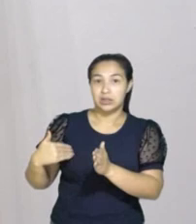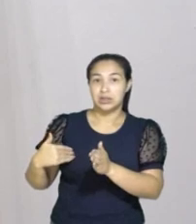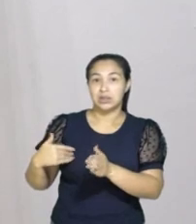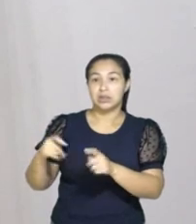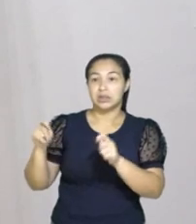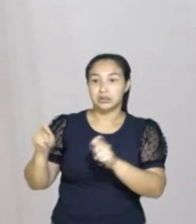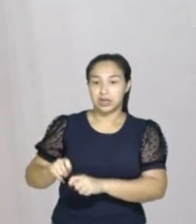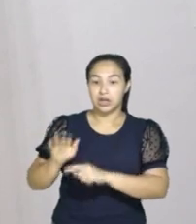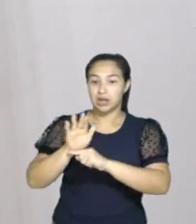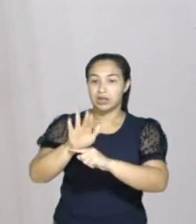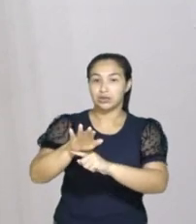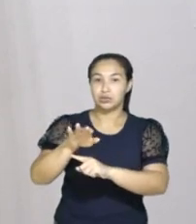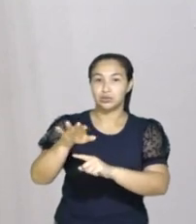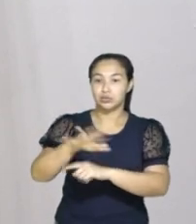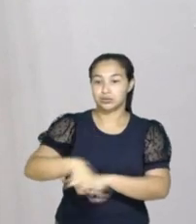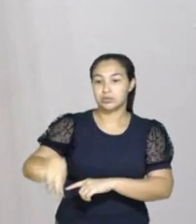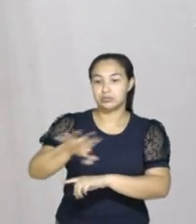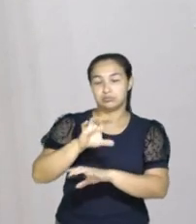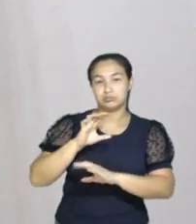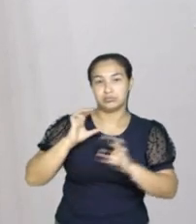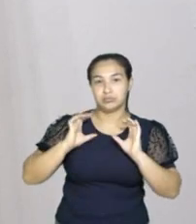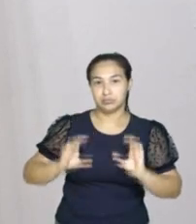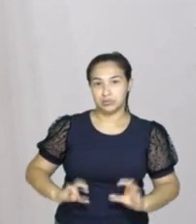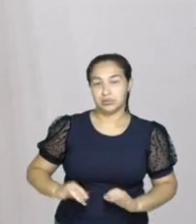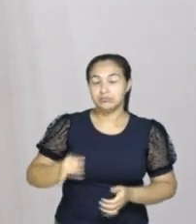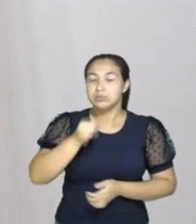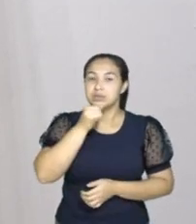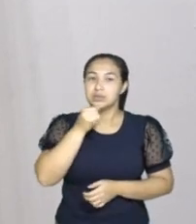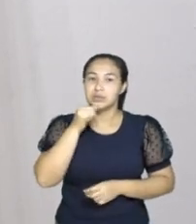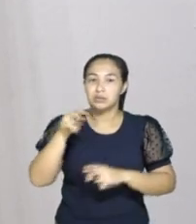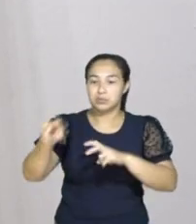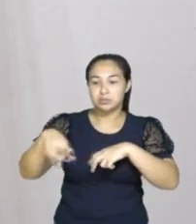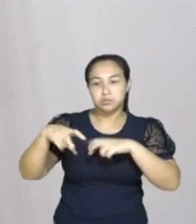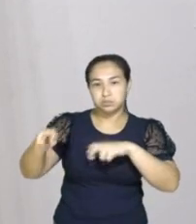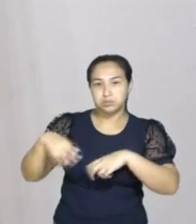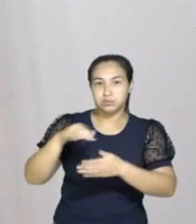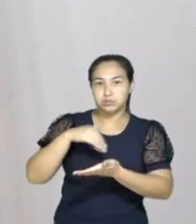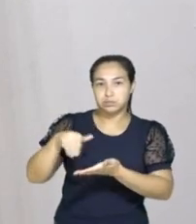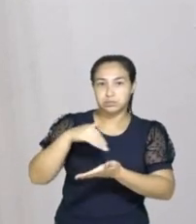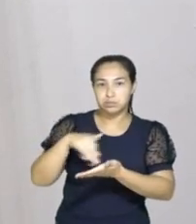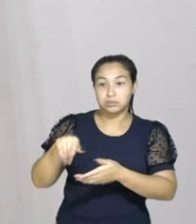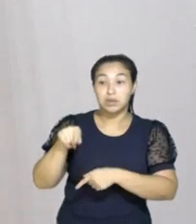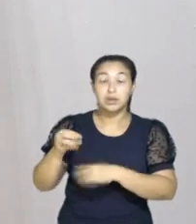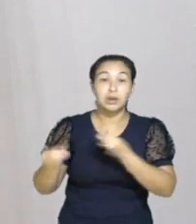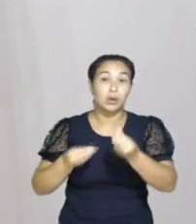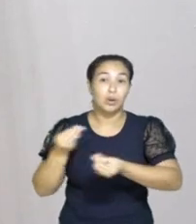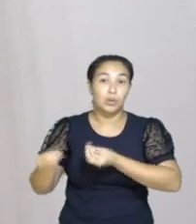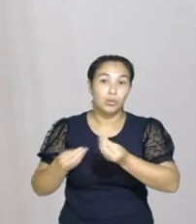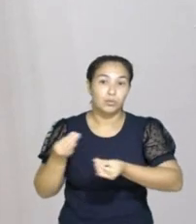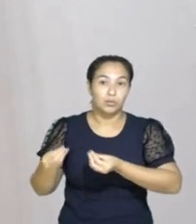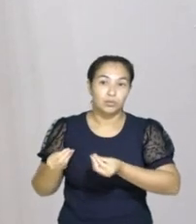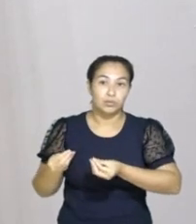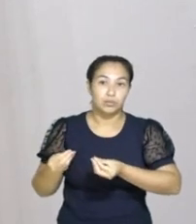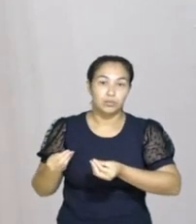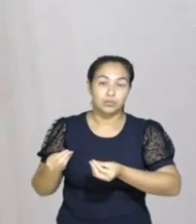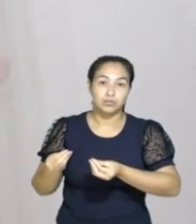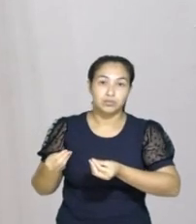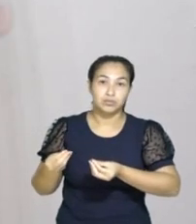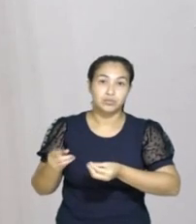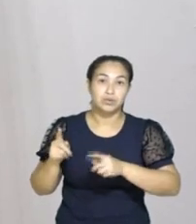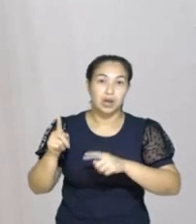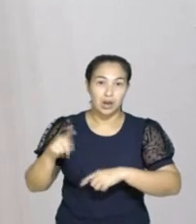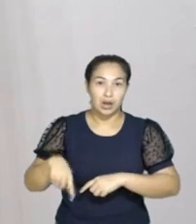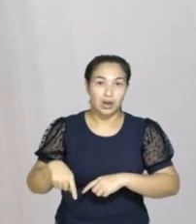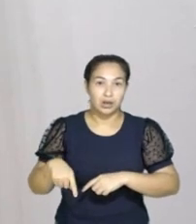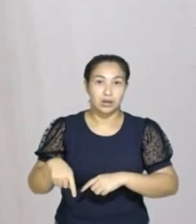dá retorno tipo a secretaria da agricultura que a secretaria de agricultura ela funciona para fazer o